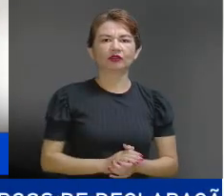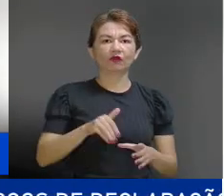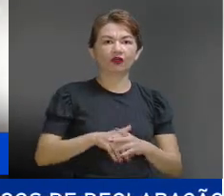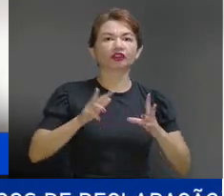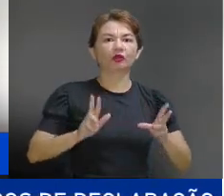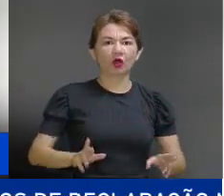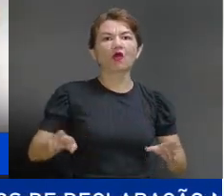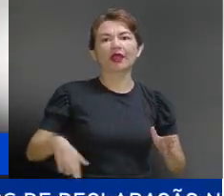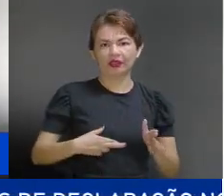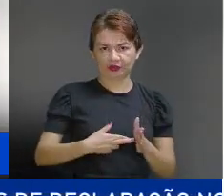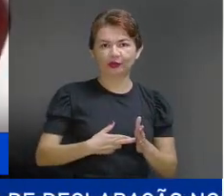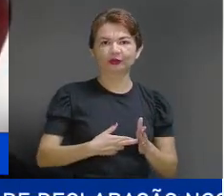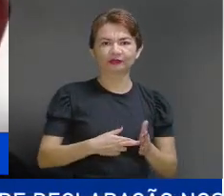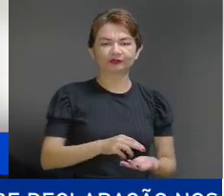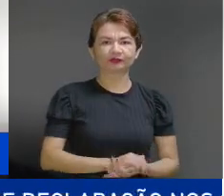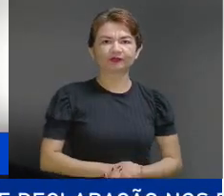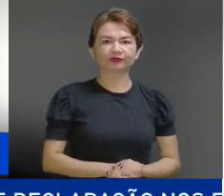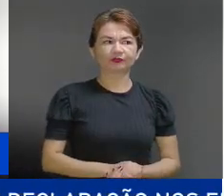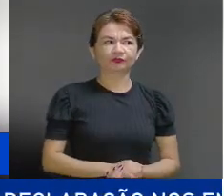integralmente o voto do relator.